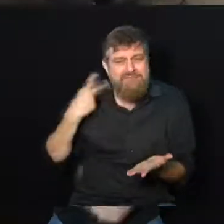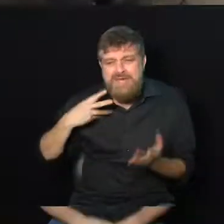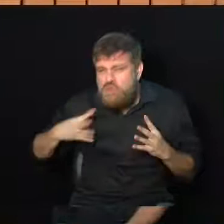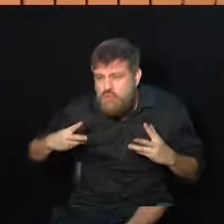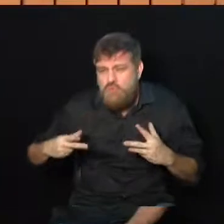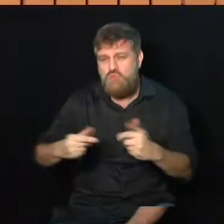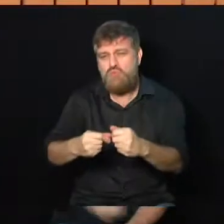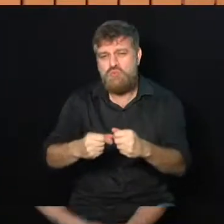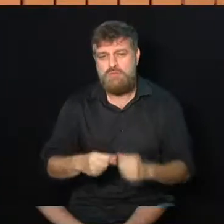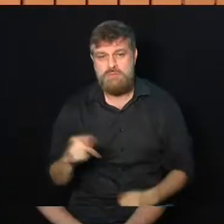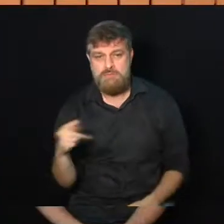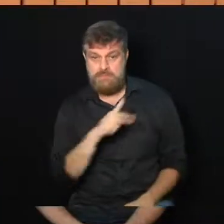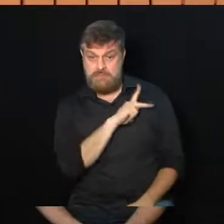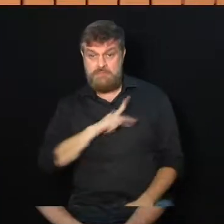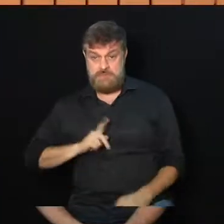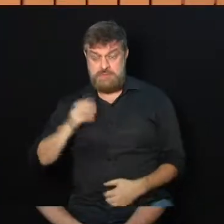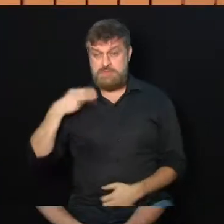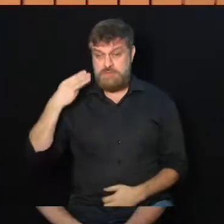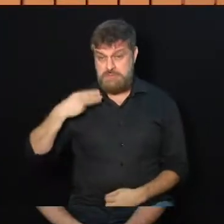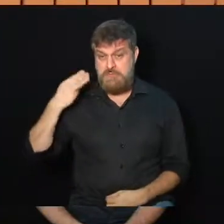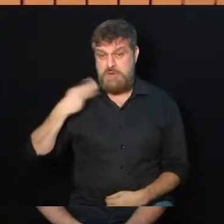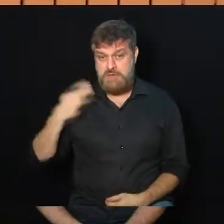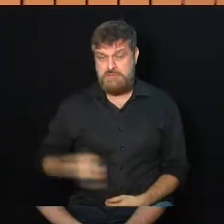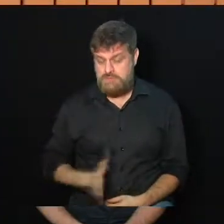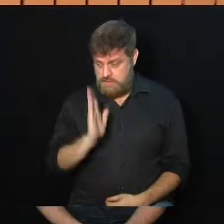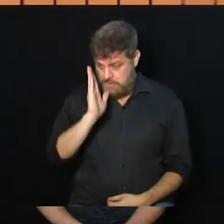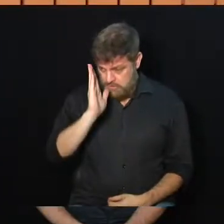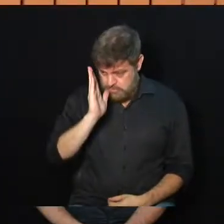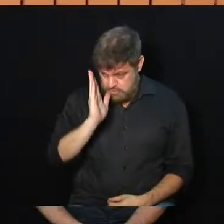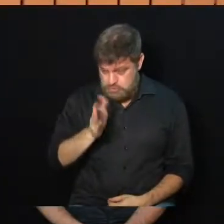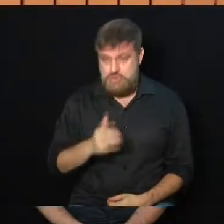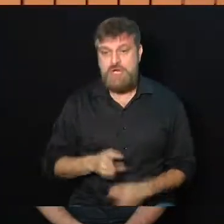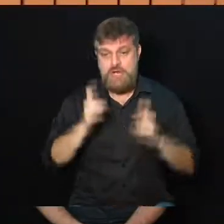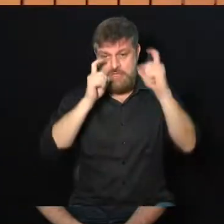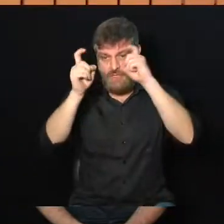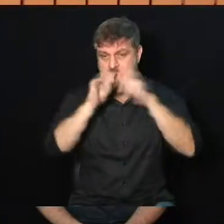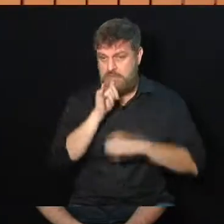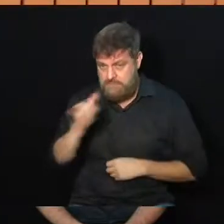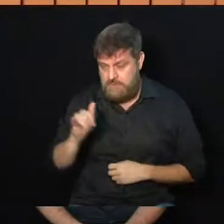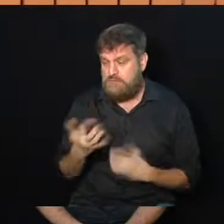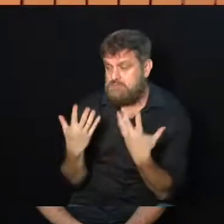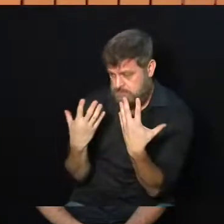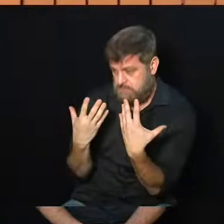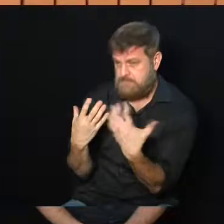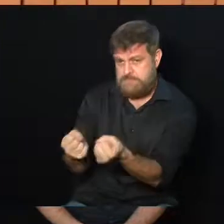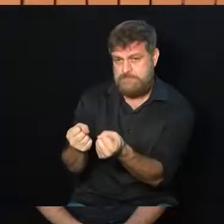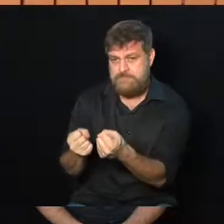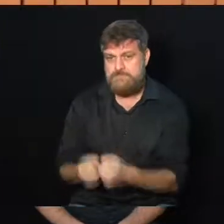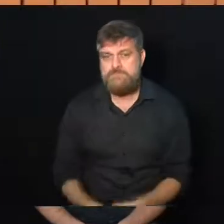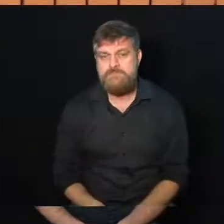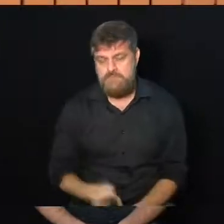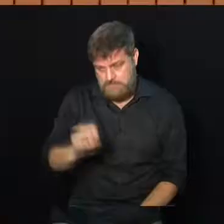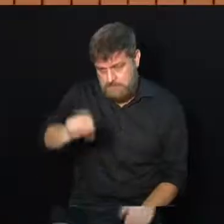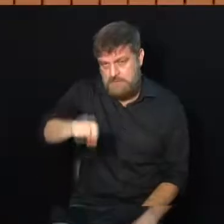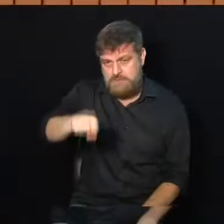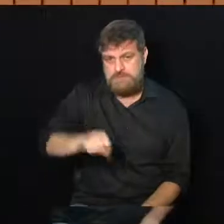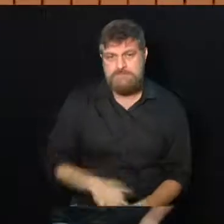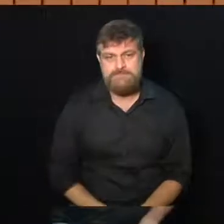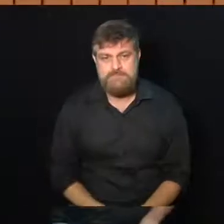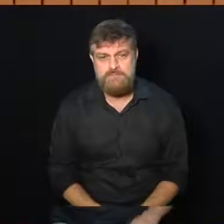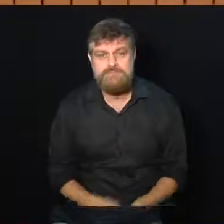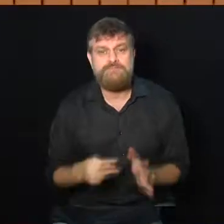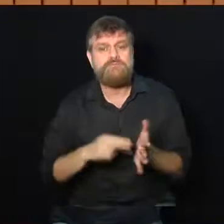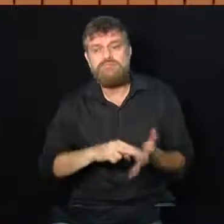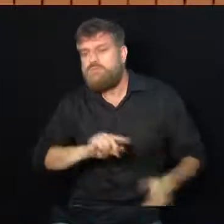Casa. O presidente Marcos Bernardelli já adiantou durante a reunião que o pedido da parlamentar será atendido. Ou